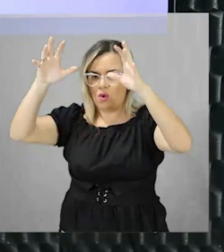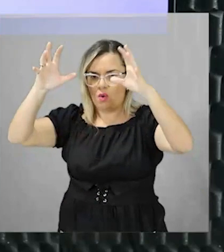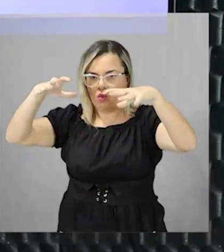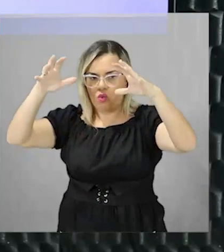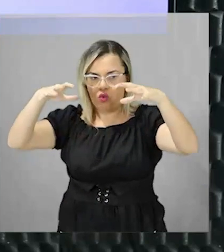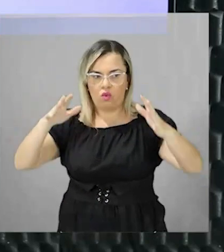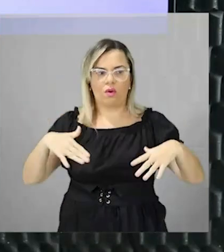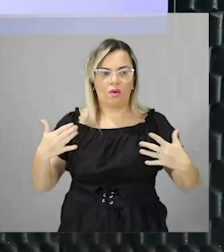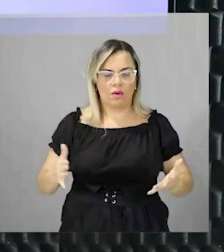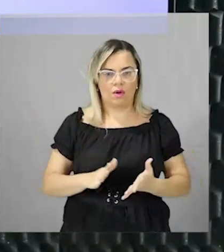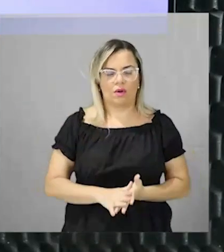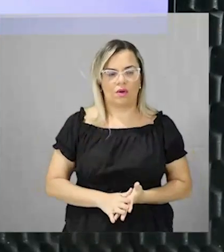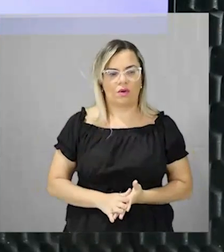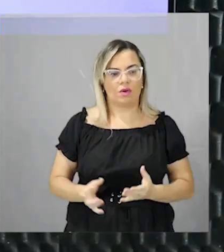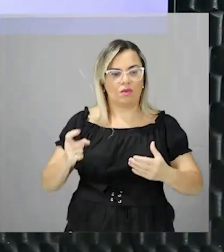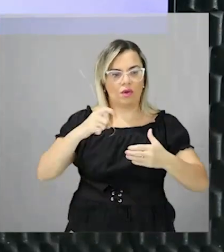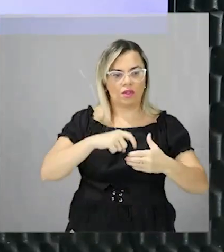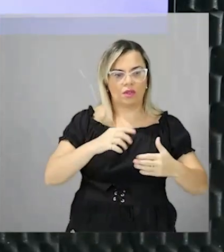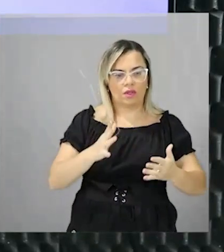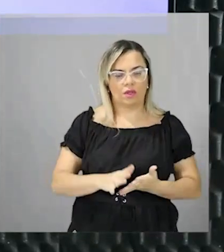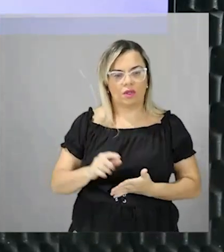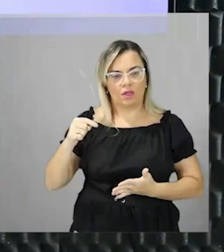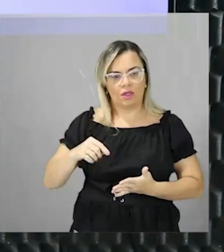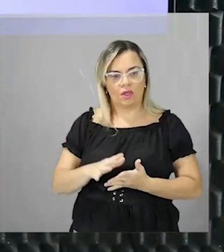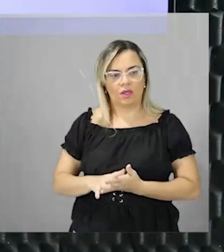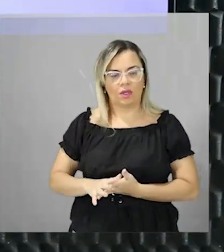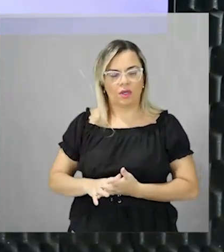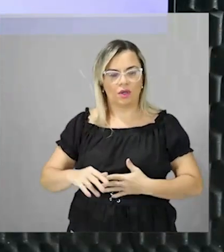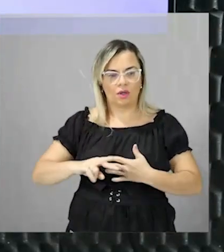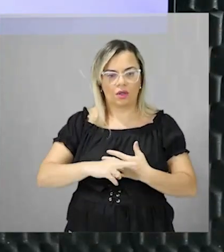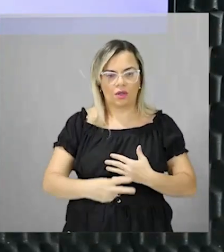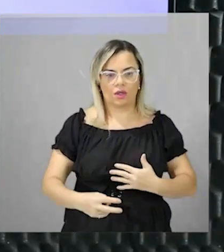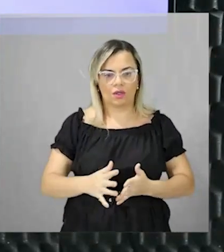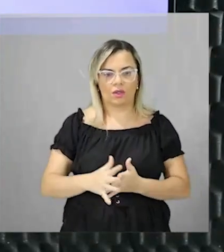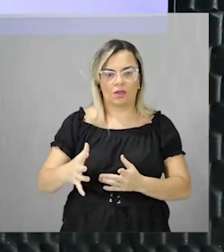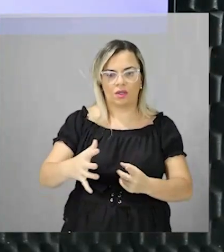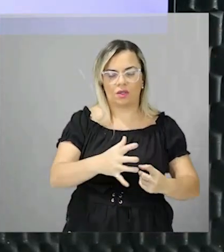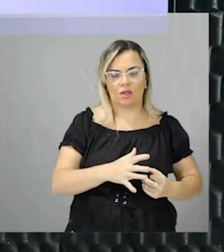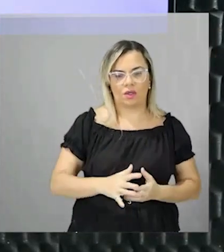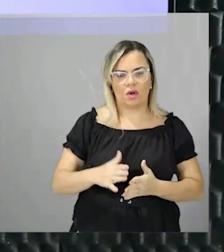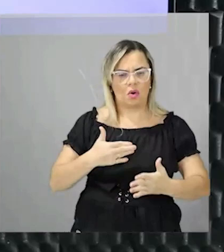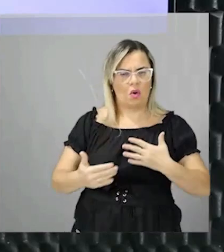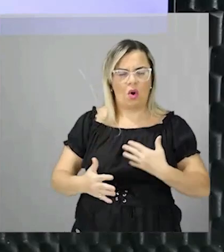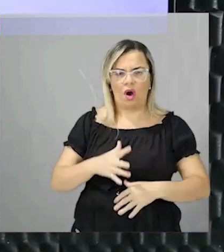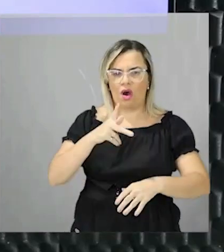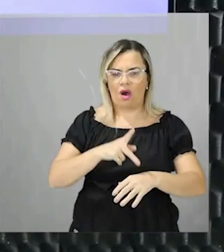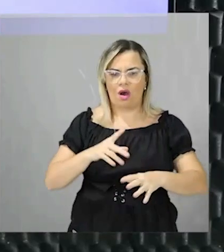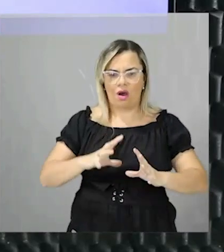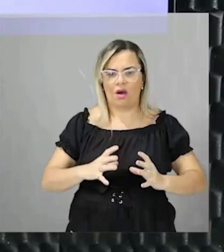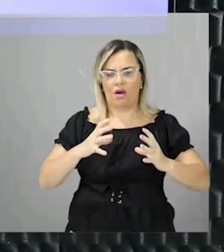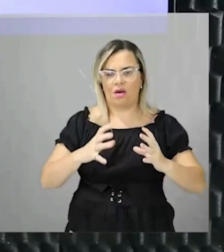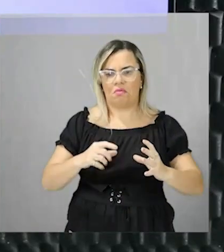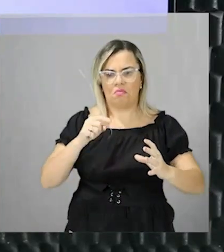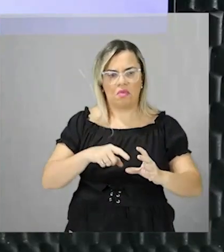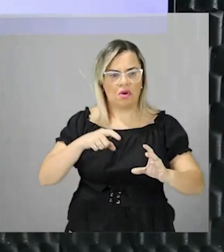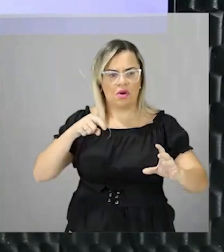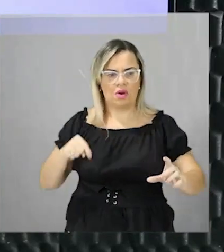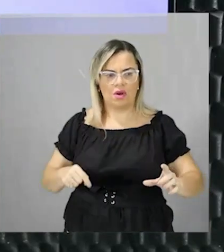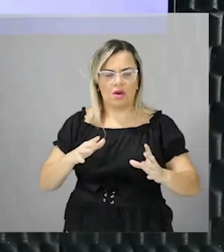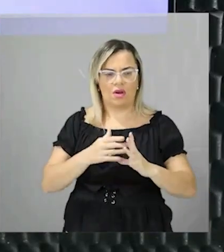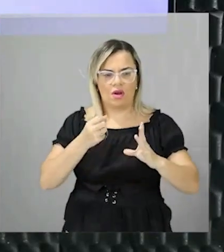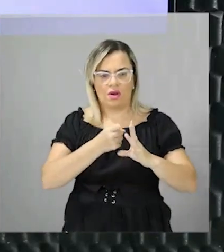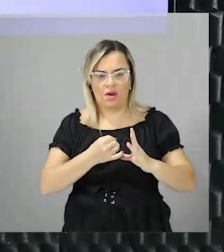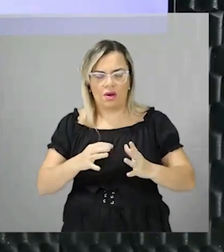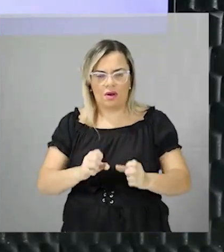E ele continua. Em virtude de sua atuação, quaisquer rochas, independentemente de suas características, podem